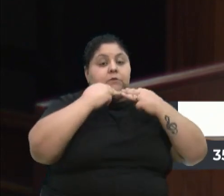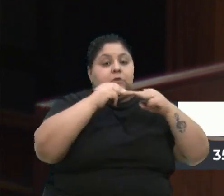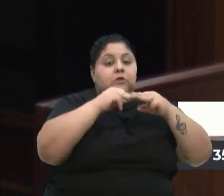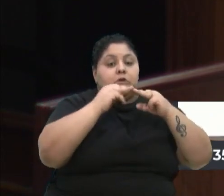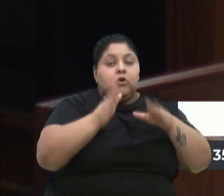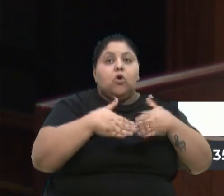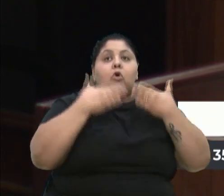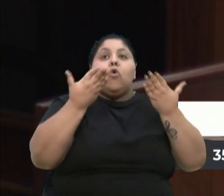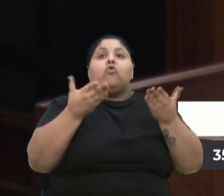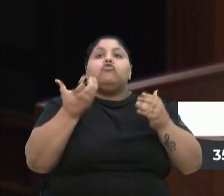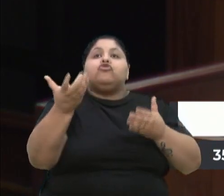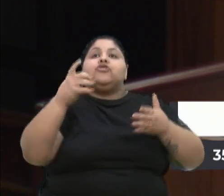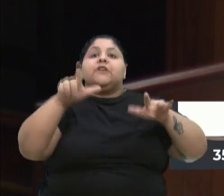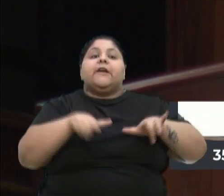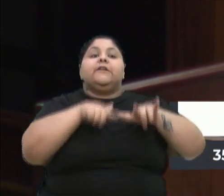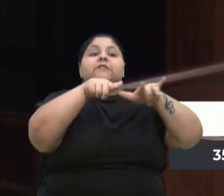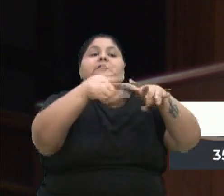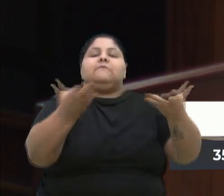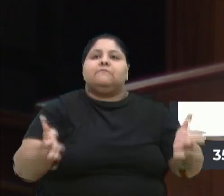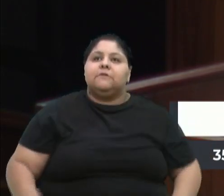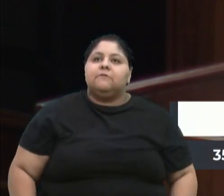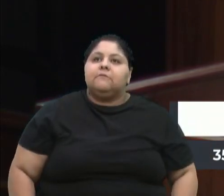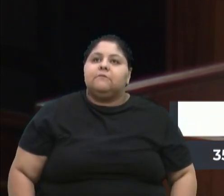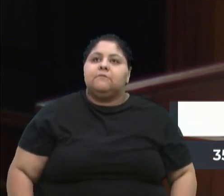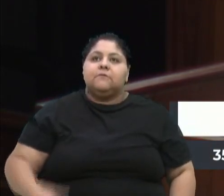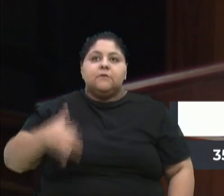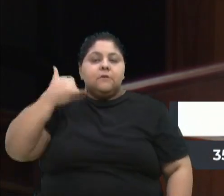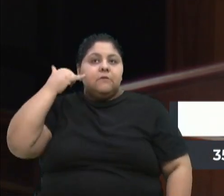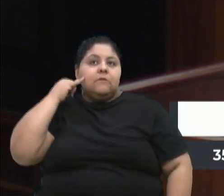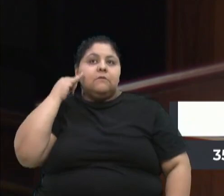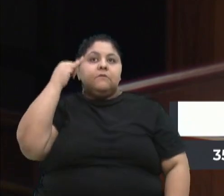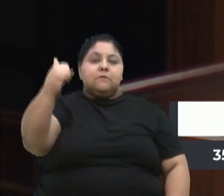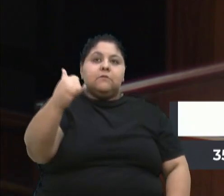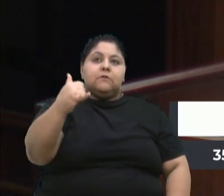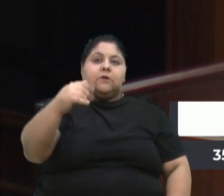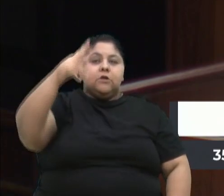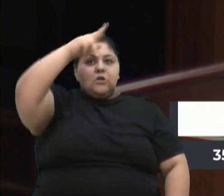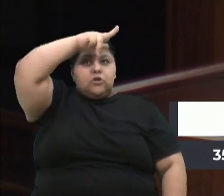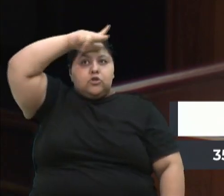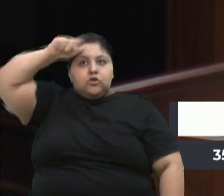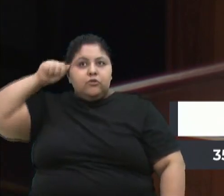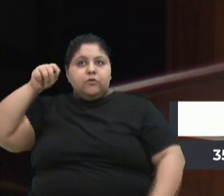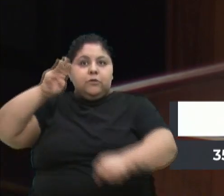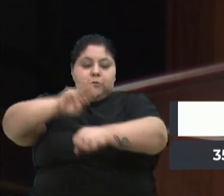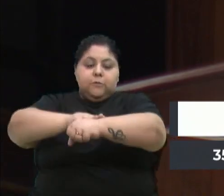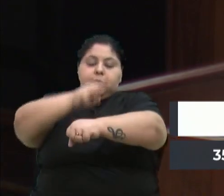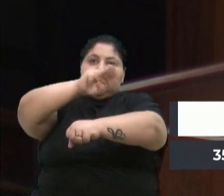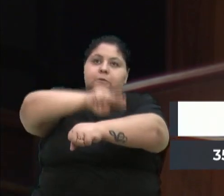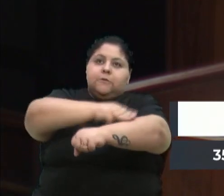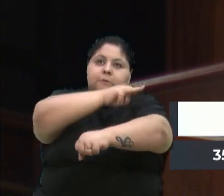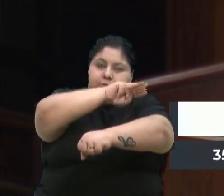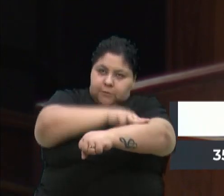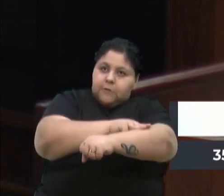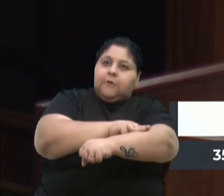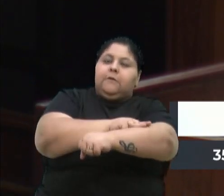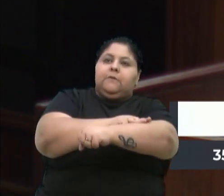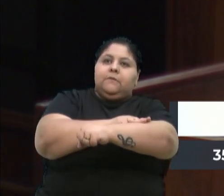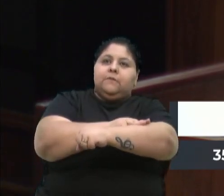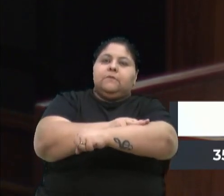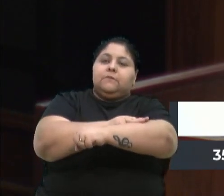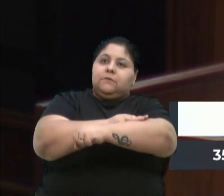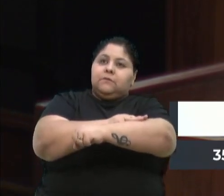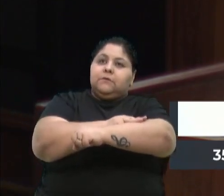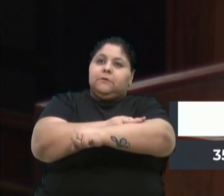leve, Rafael? Eu passei o telefone do prefeito de Mussum, o guri, aquele novo prefeito,